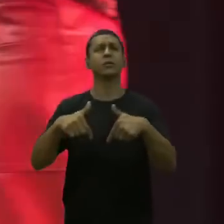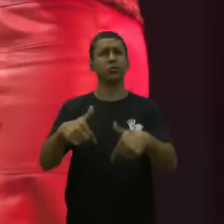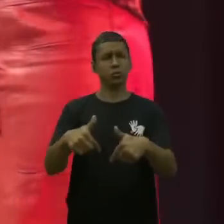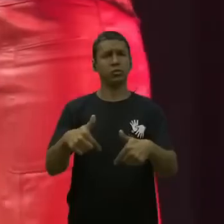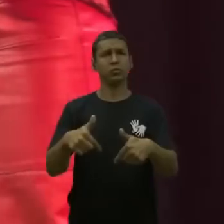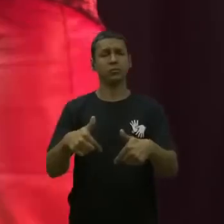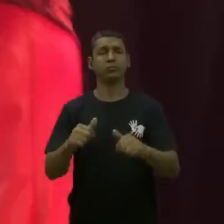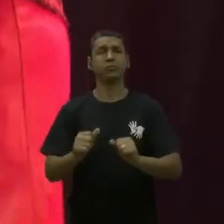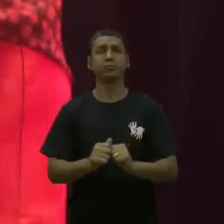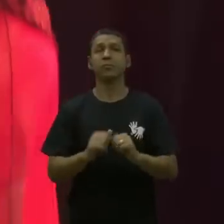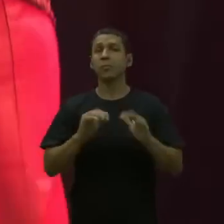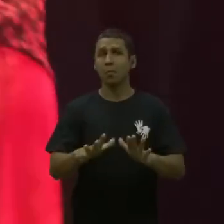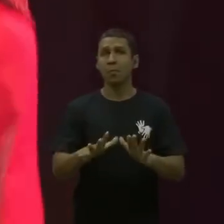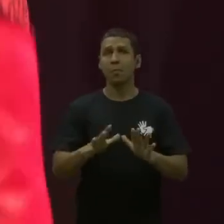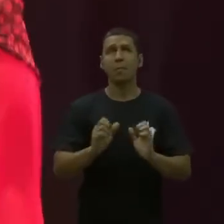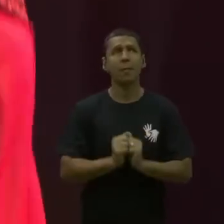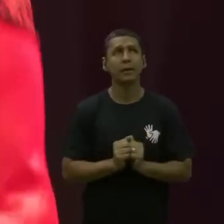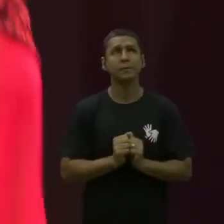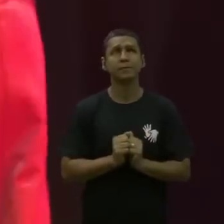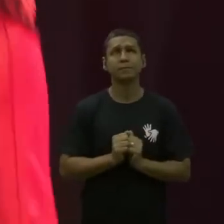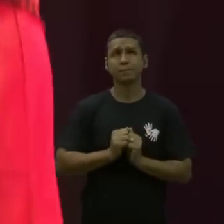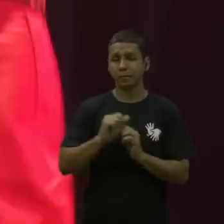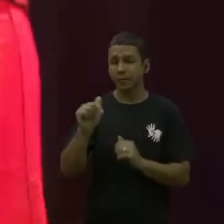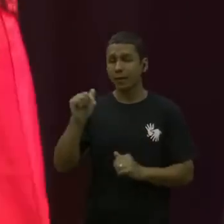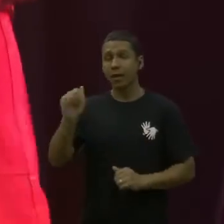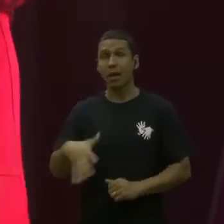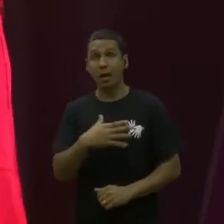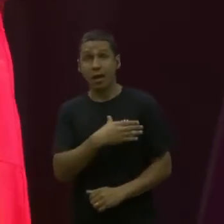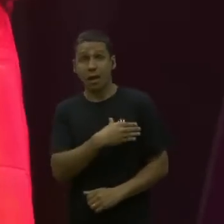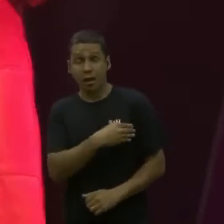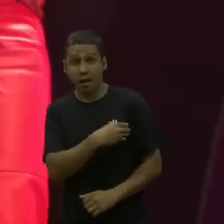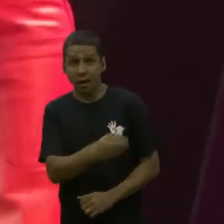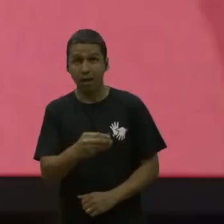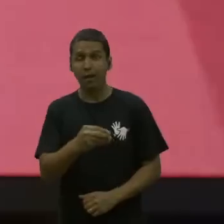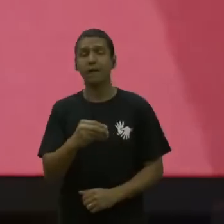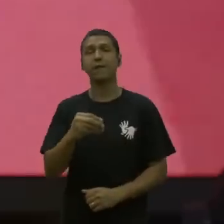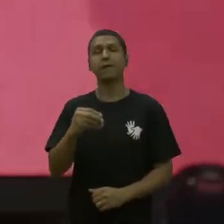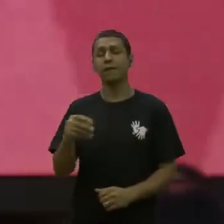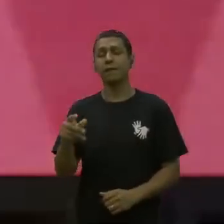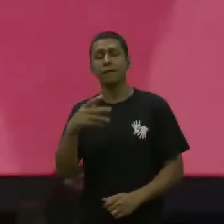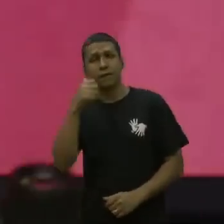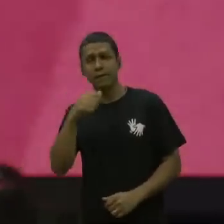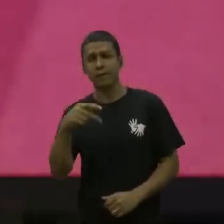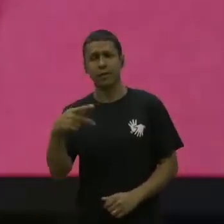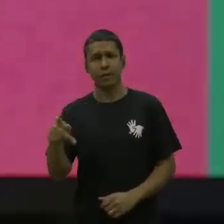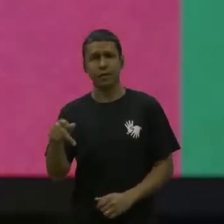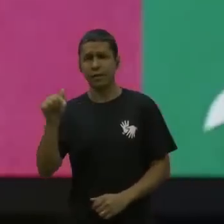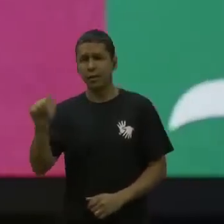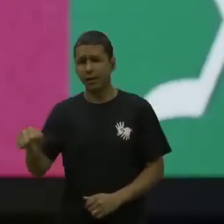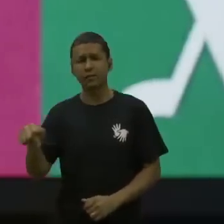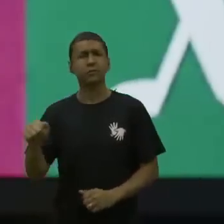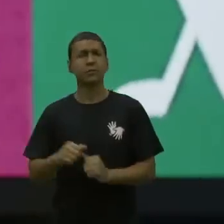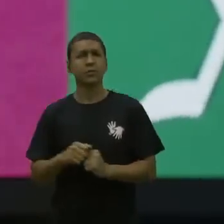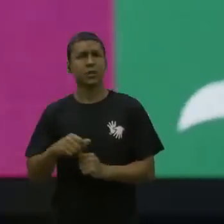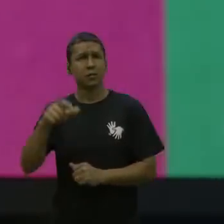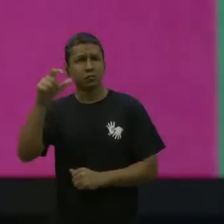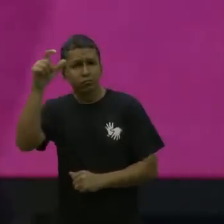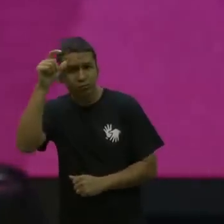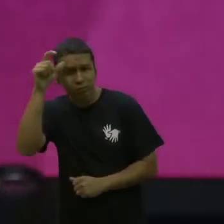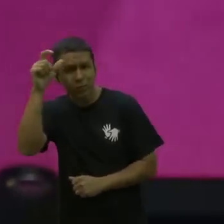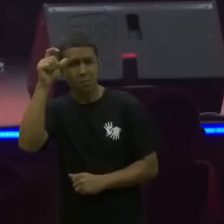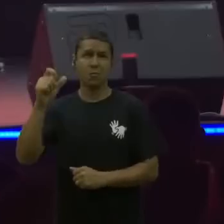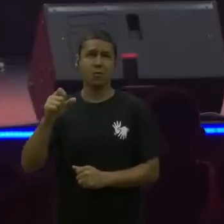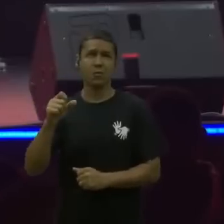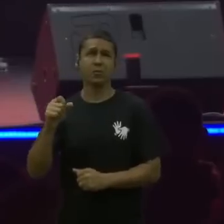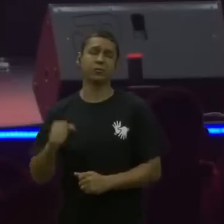Só que tem uma coisa: o diabo tinha entrado na casa daquela mulher, e a Bíblia não diz que era uma doença, que era uma enfermidade, a Bíblia diz que era